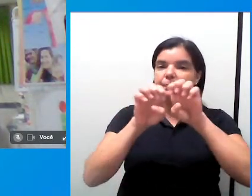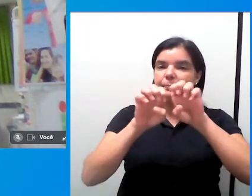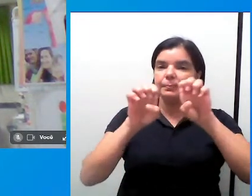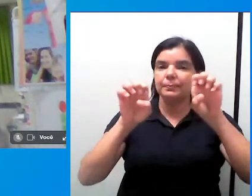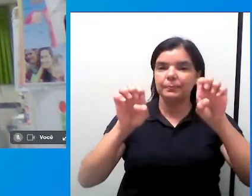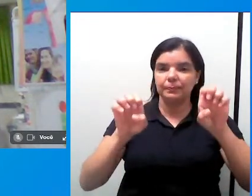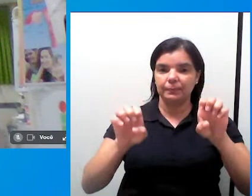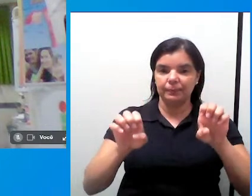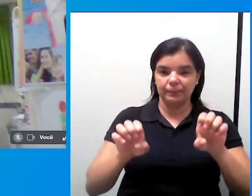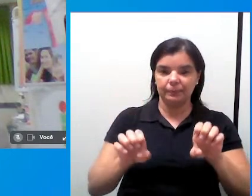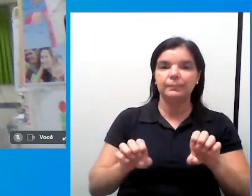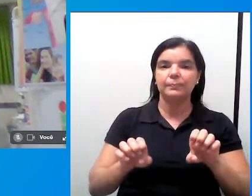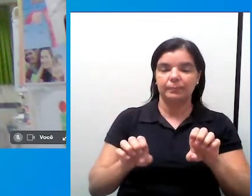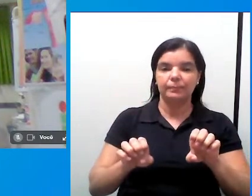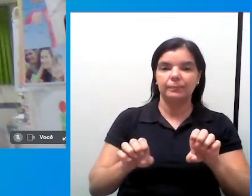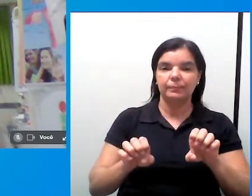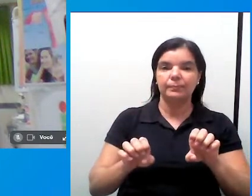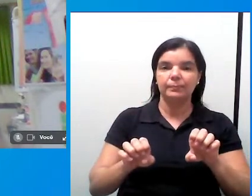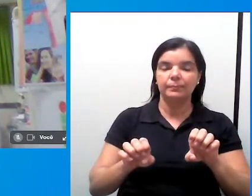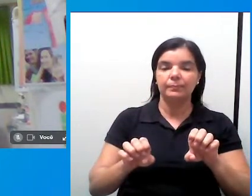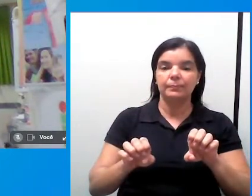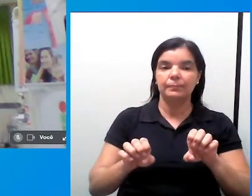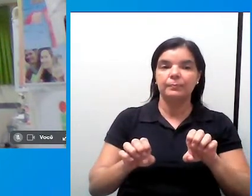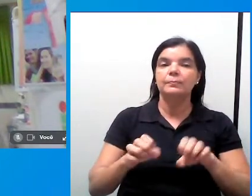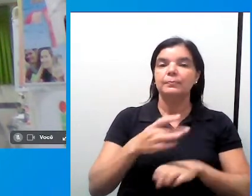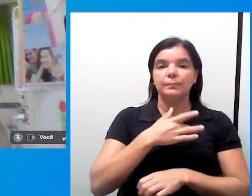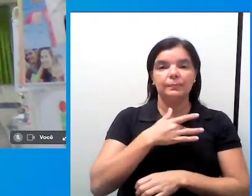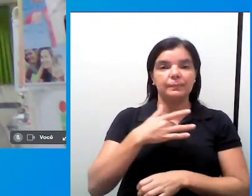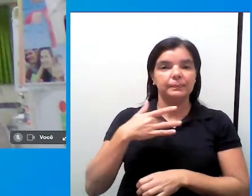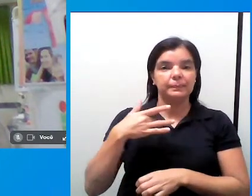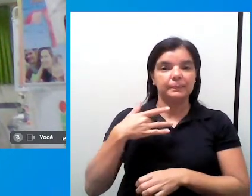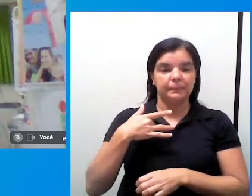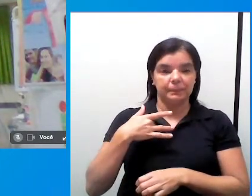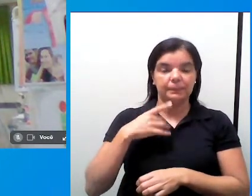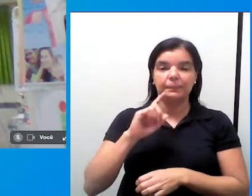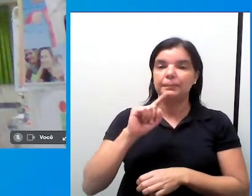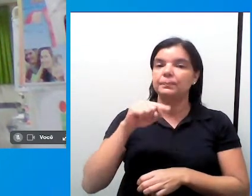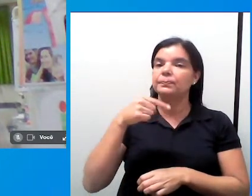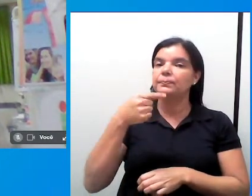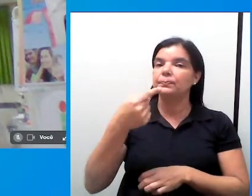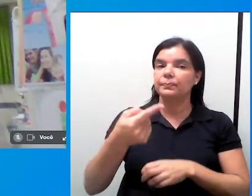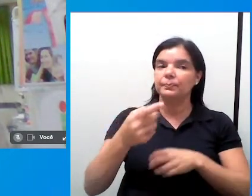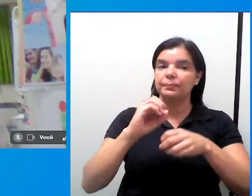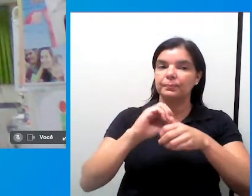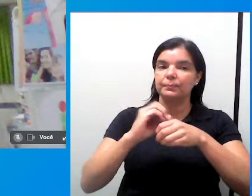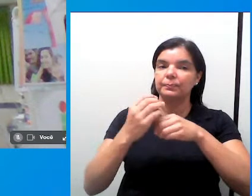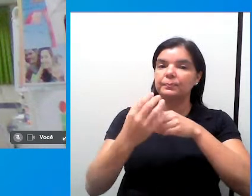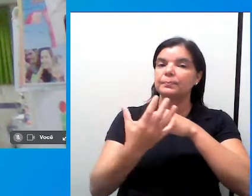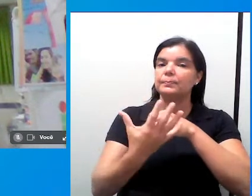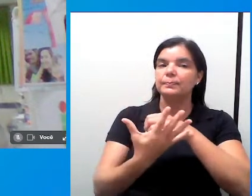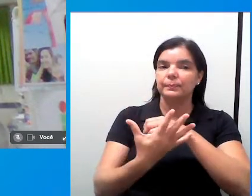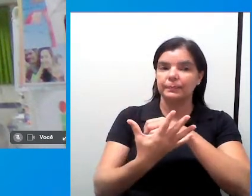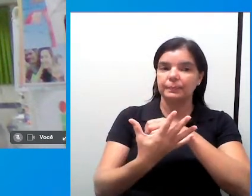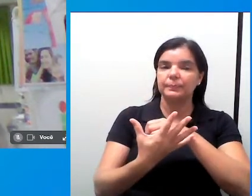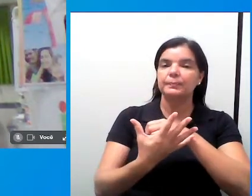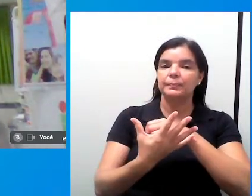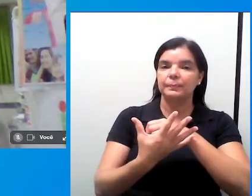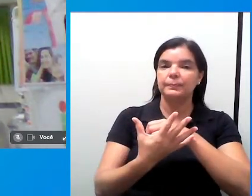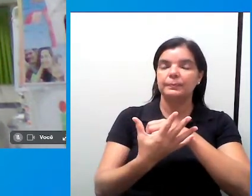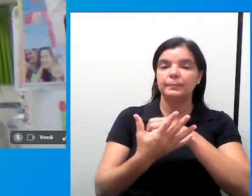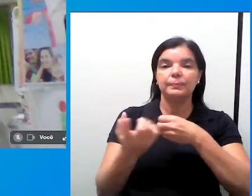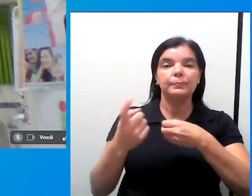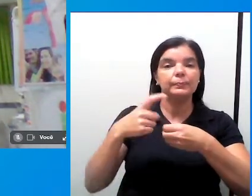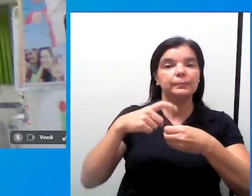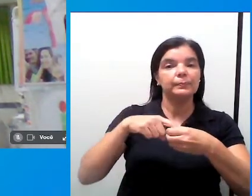curso de gestão em saúde, ele correu e agora nós passamos pós-pandemia, estamos reiniciando os trabalhos aqui